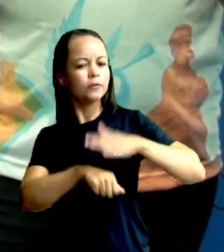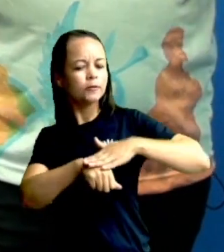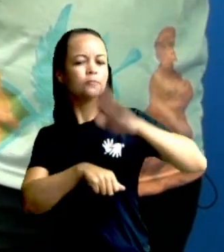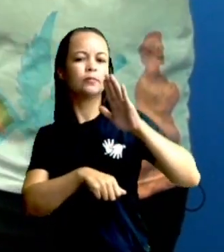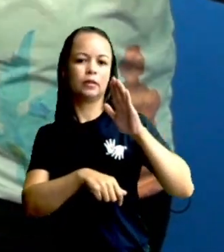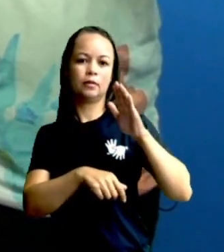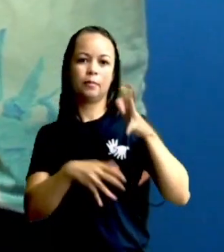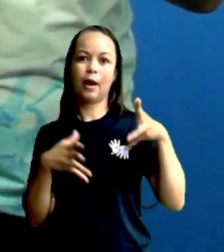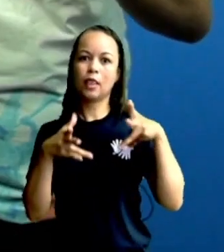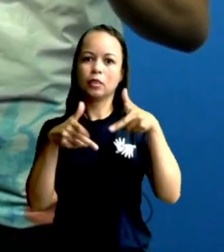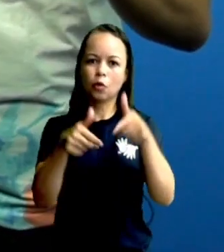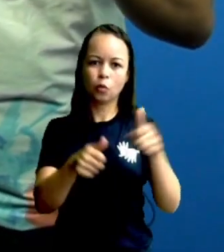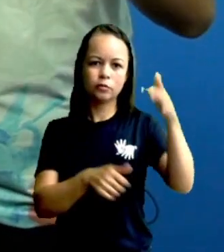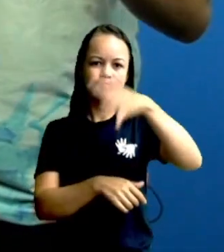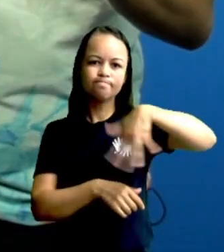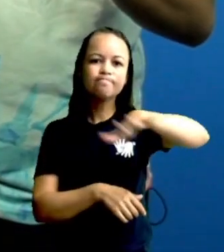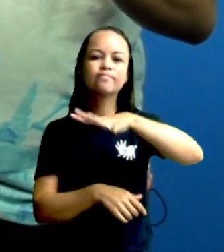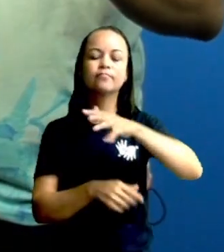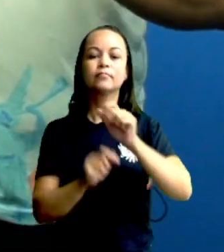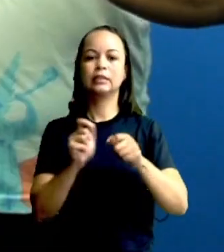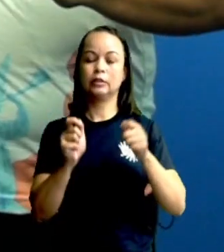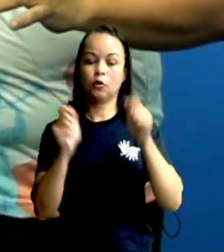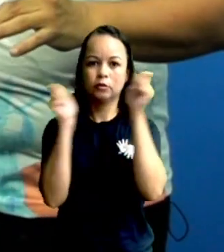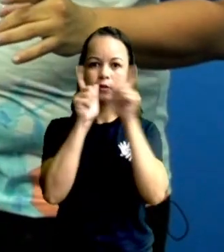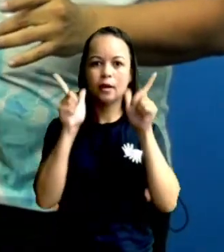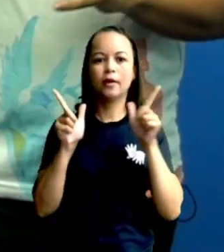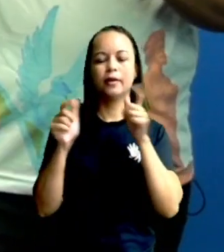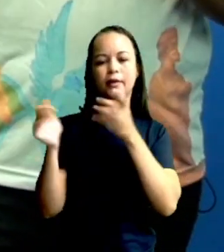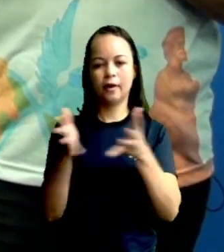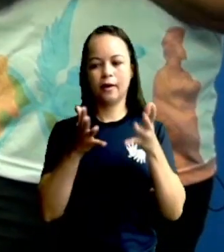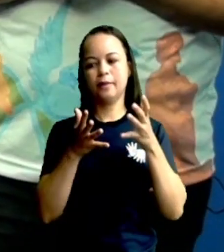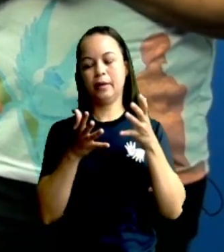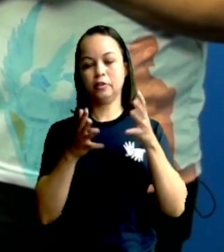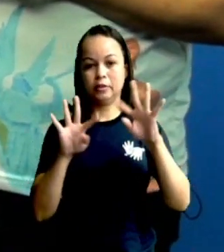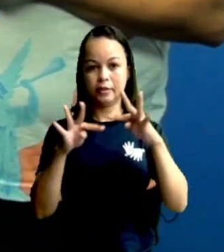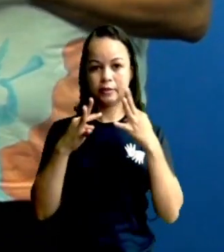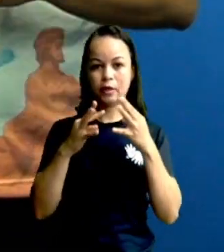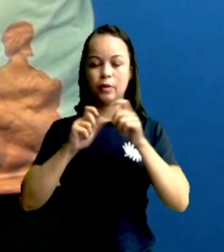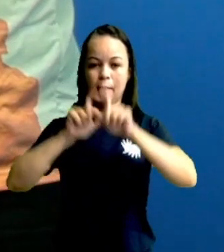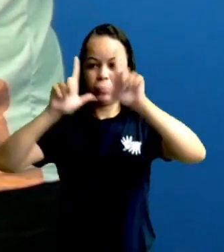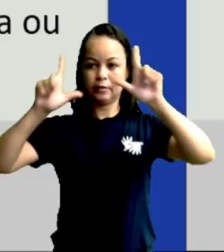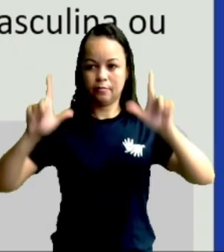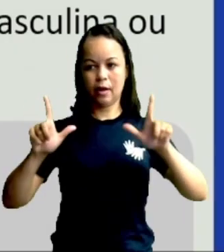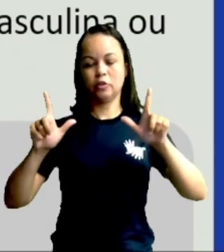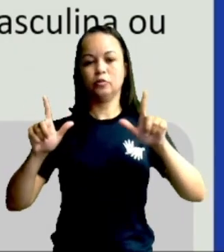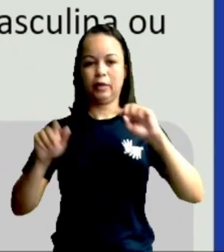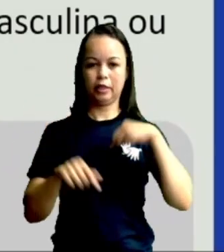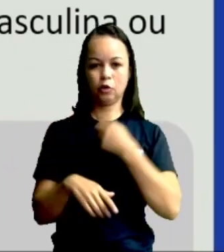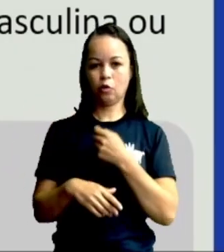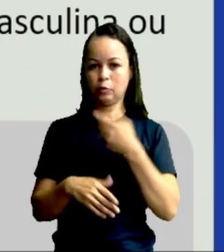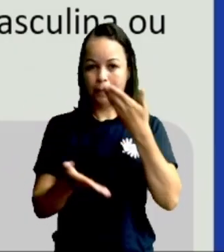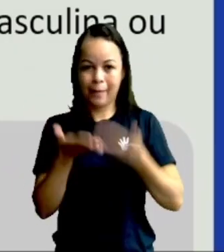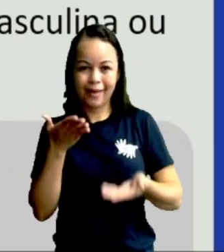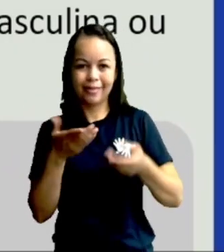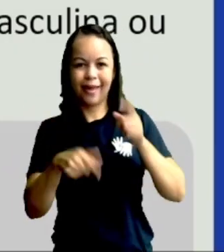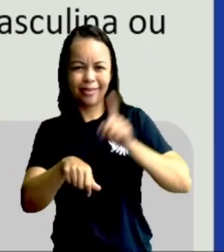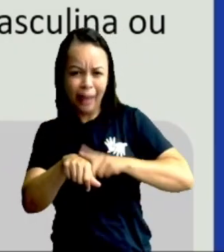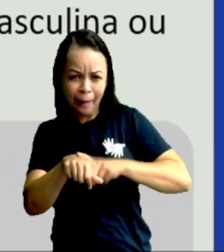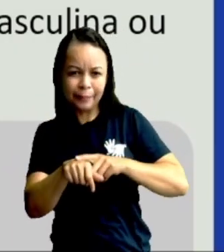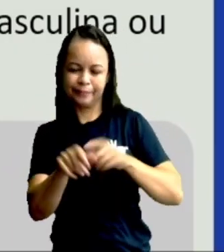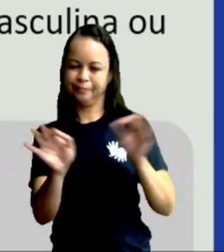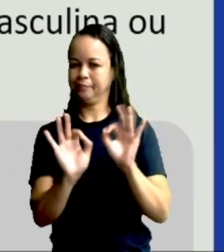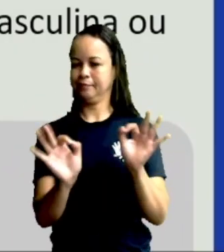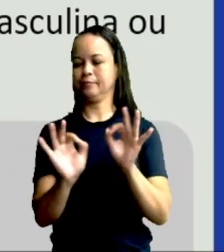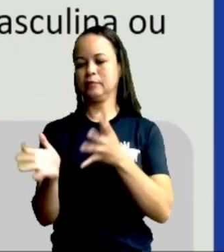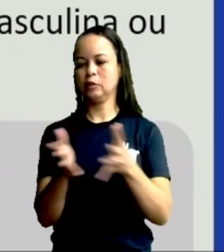todos. Então, se liga, presta atenção e já abre essa imagem aí, por favor, produção, para que a gente não perca tempo. Então, o nosso